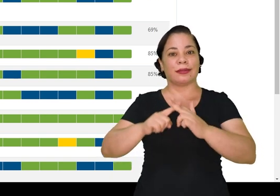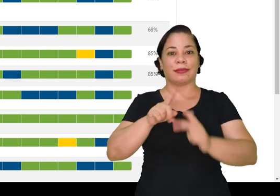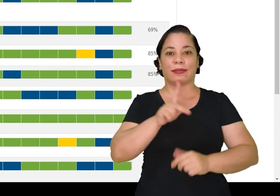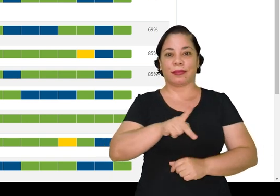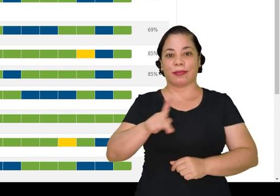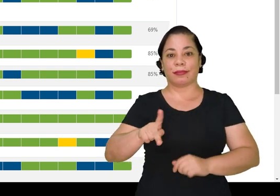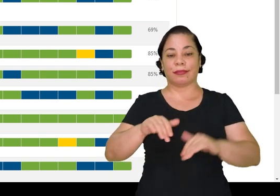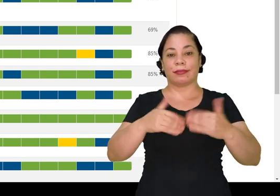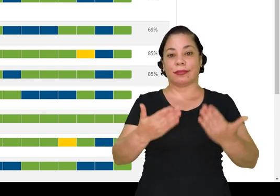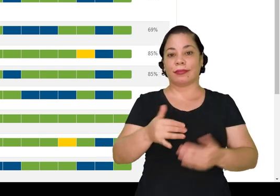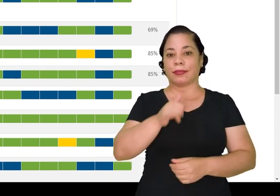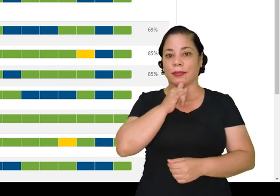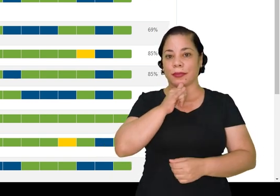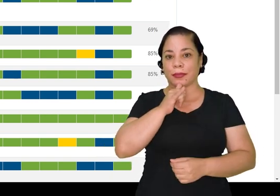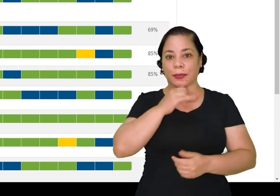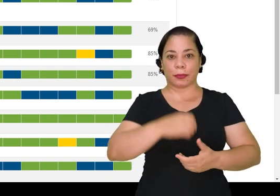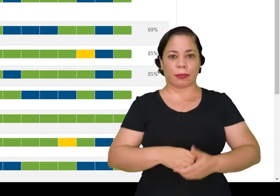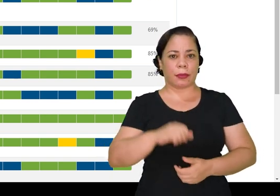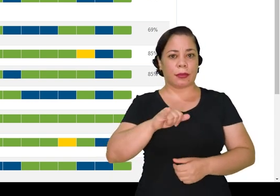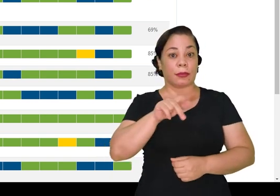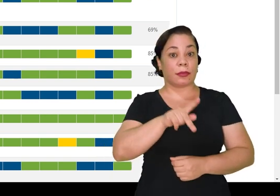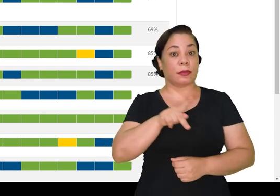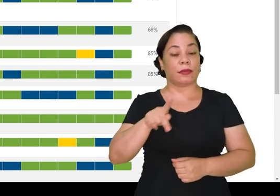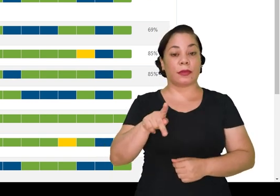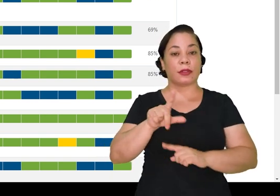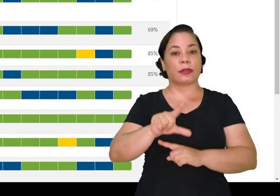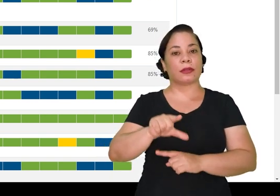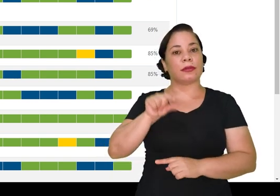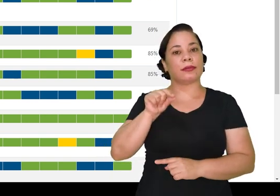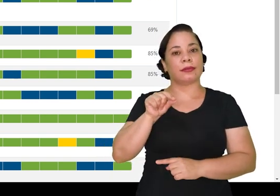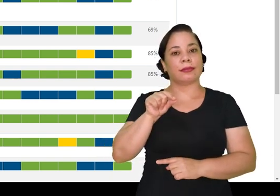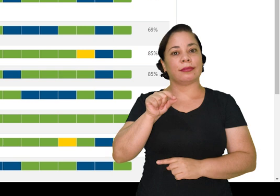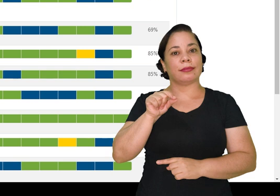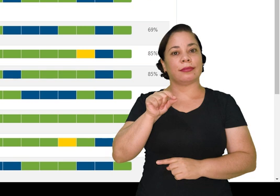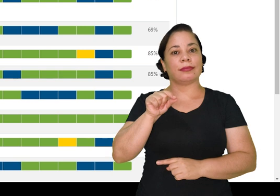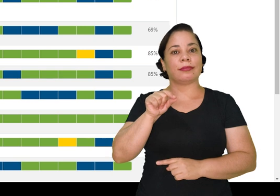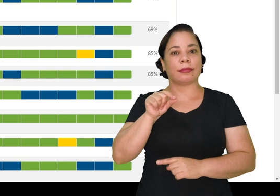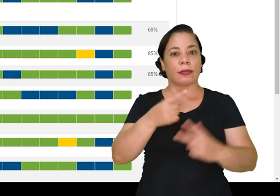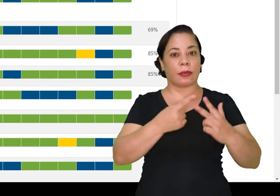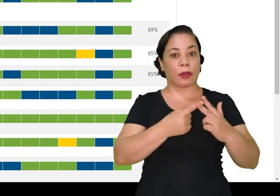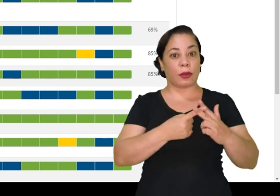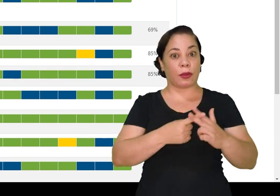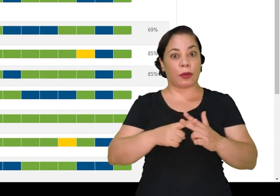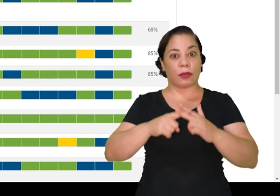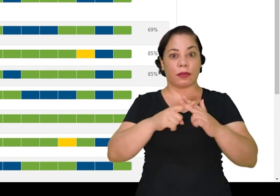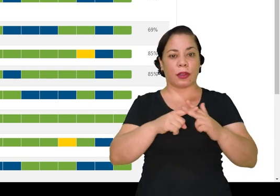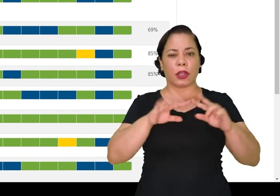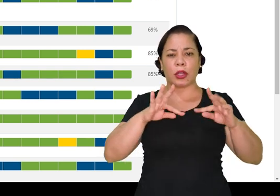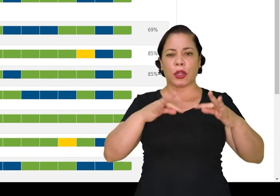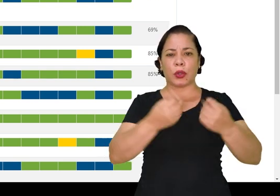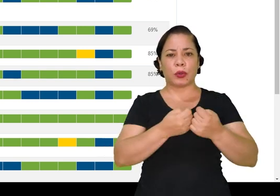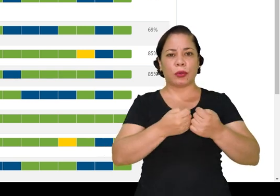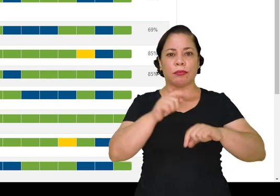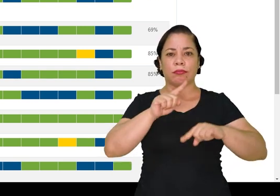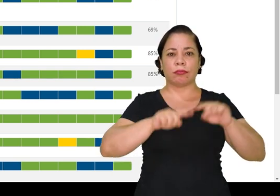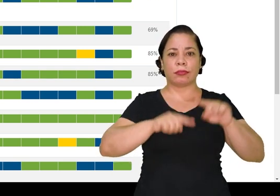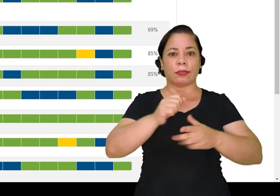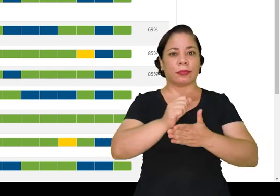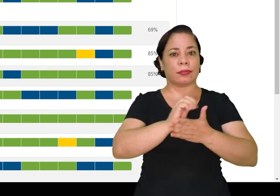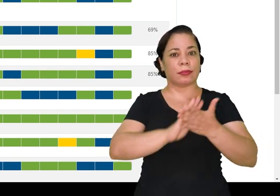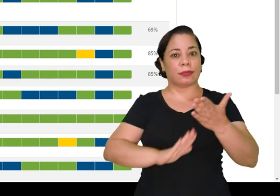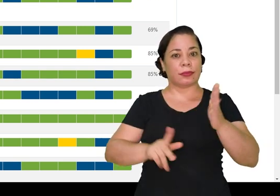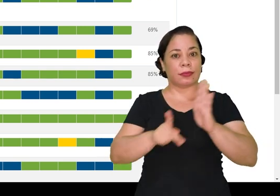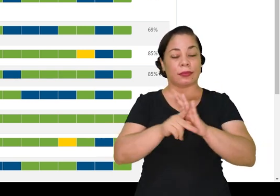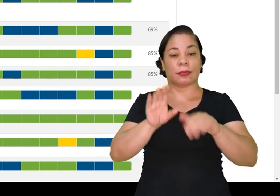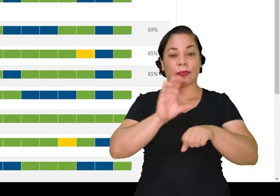pelo professor então por exemplo se o professor optar por configurar todos os recursos e